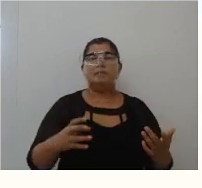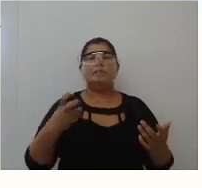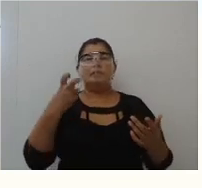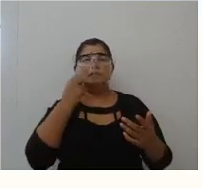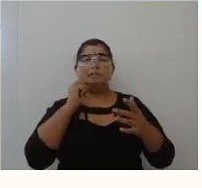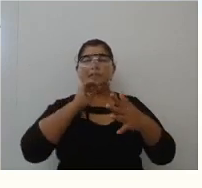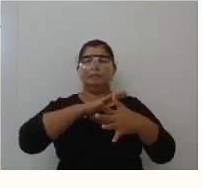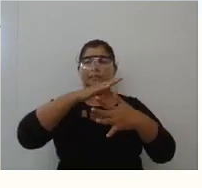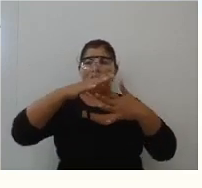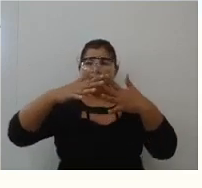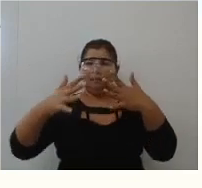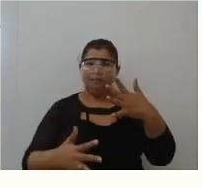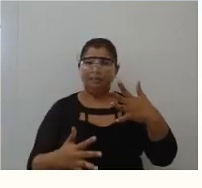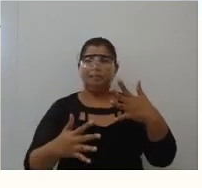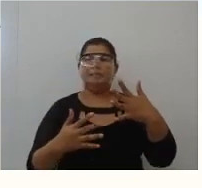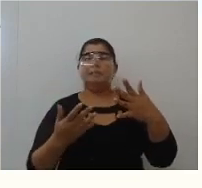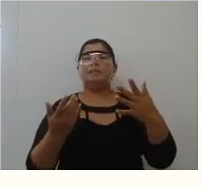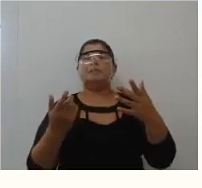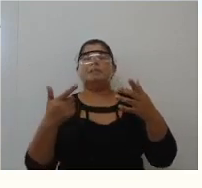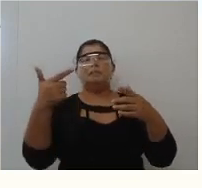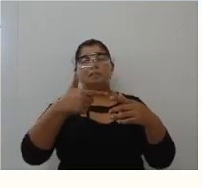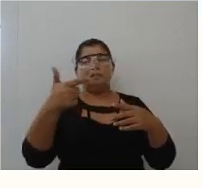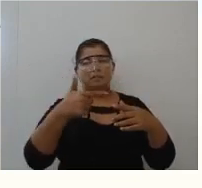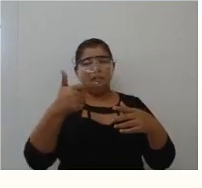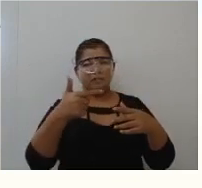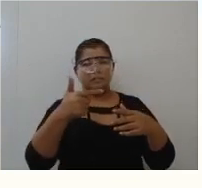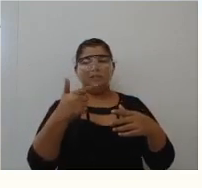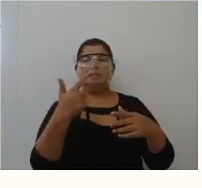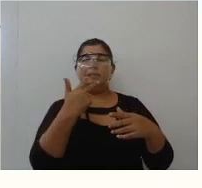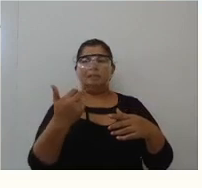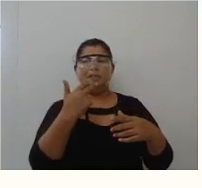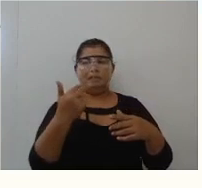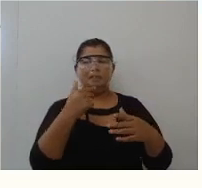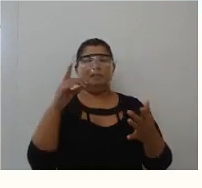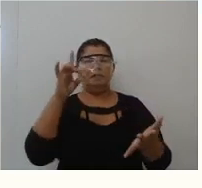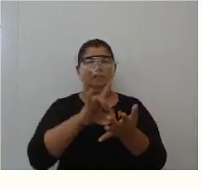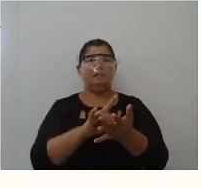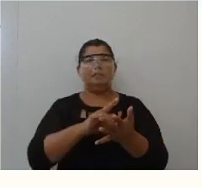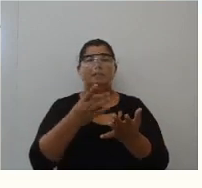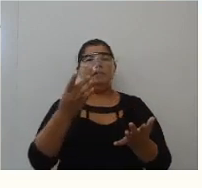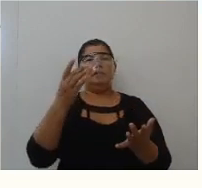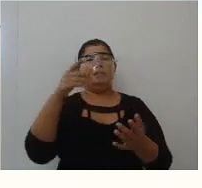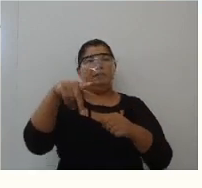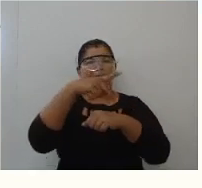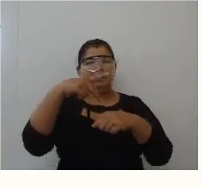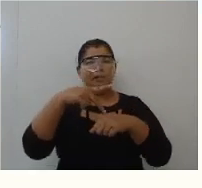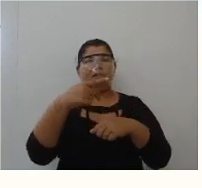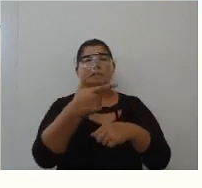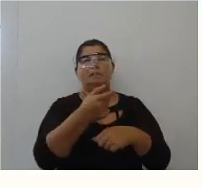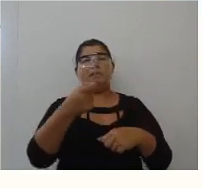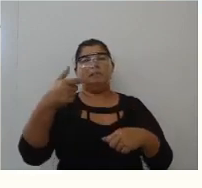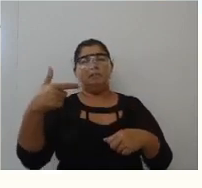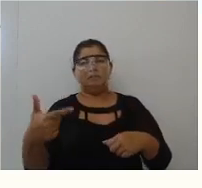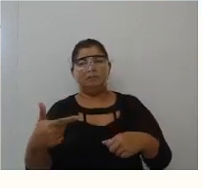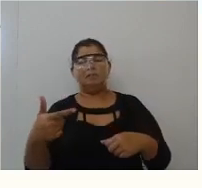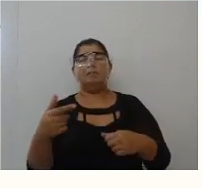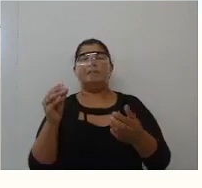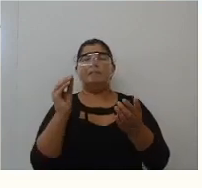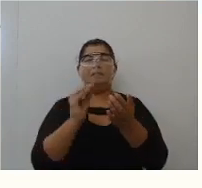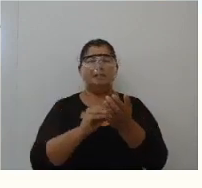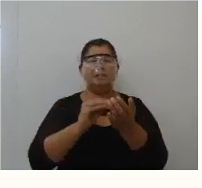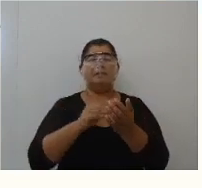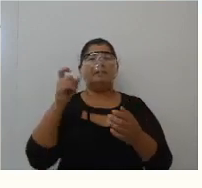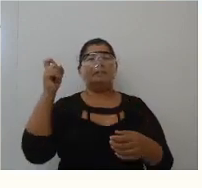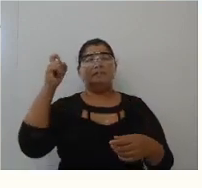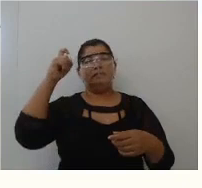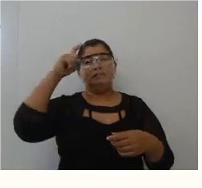sinais, Libras, como segunda língua oficial do país, no ano de 2002, ainda há uma vasta dificuldade